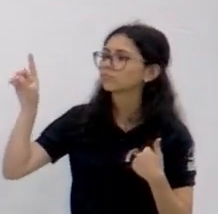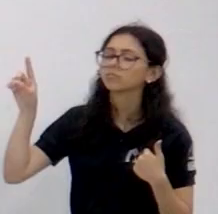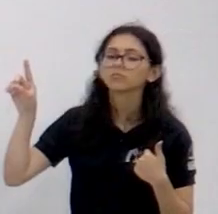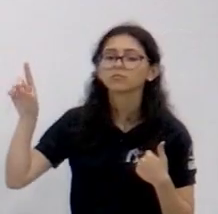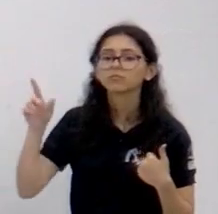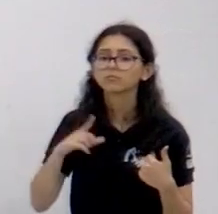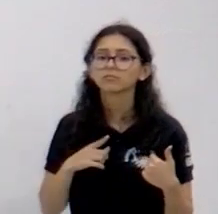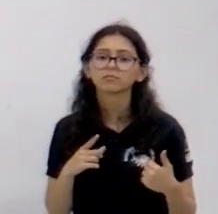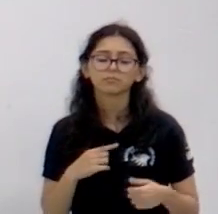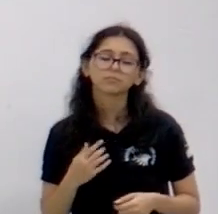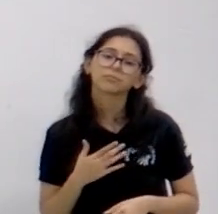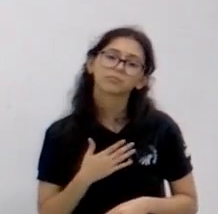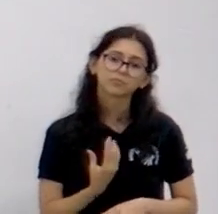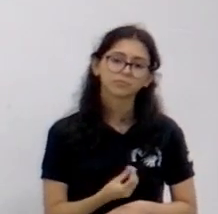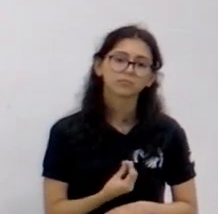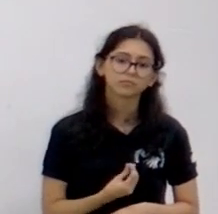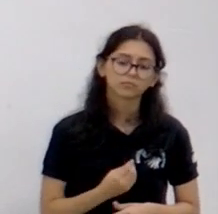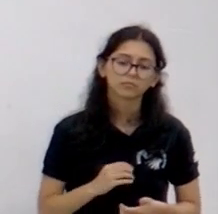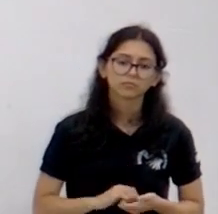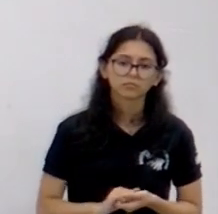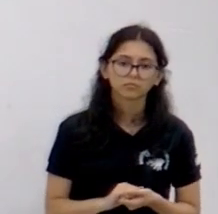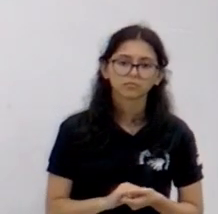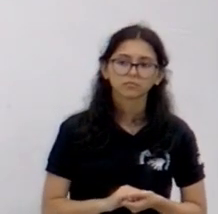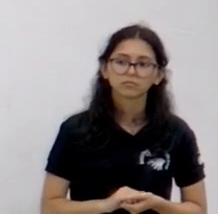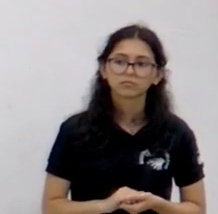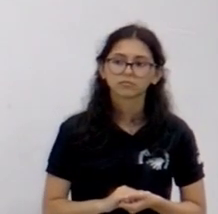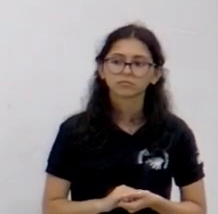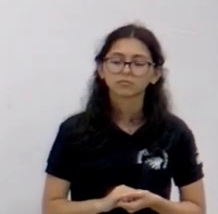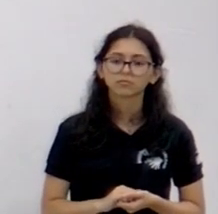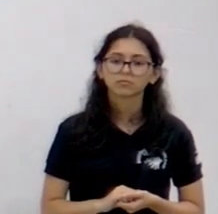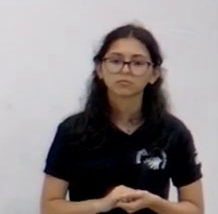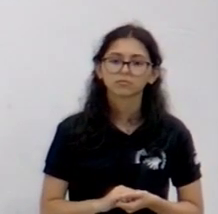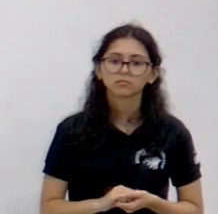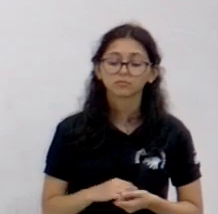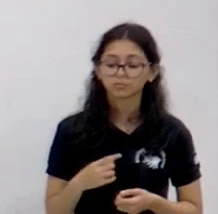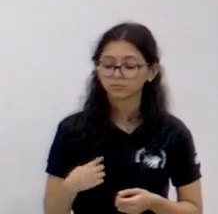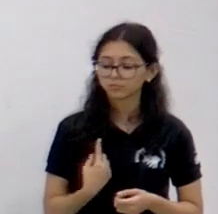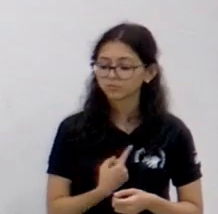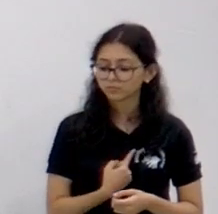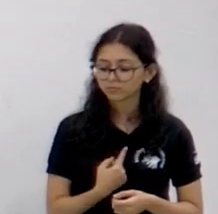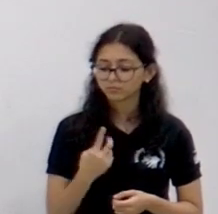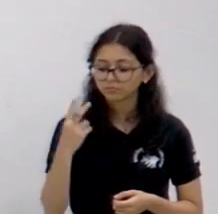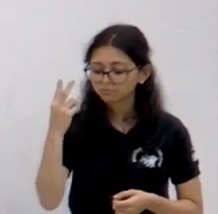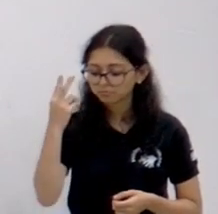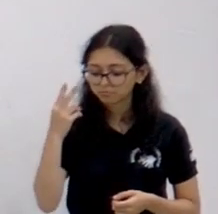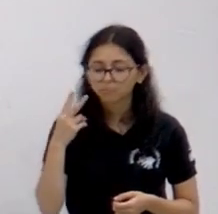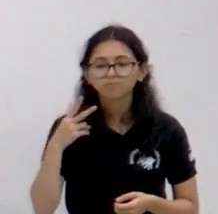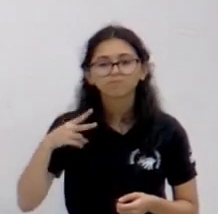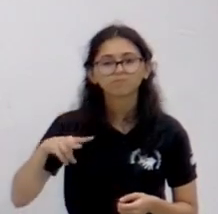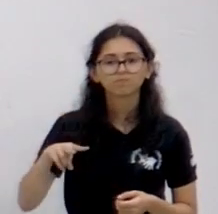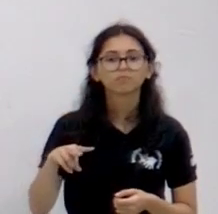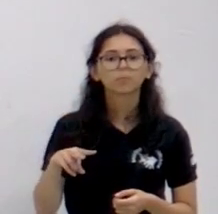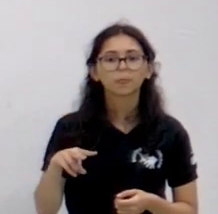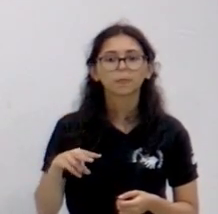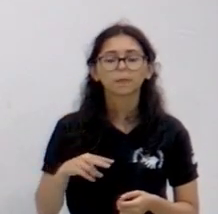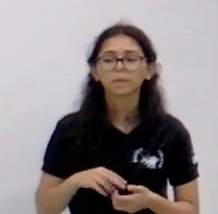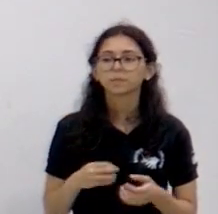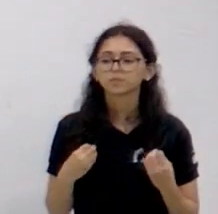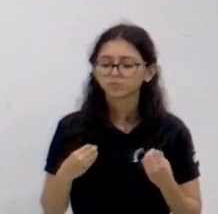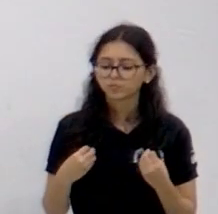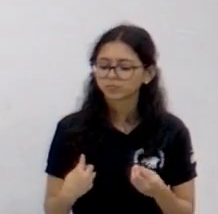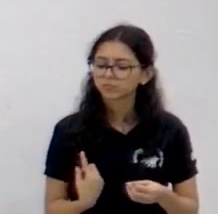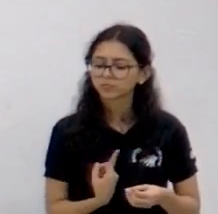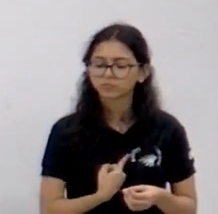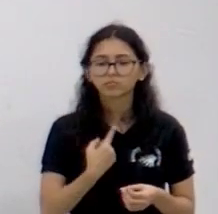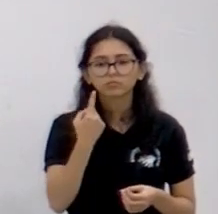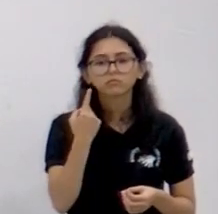Muitas vezes nós olhamos para as nossas limitações, isso é natural. Isso é natural, lá no capítulo 20 de 2 Crônicas, diante